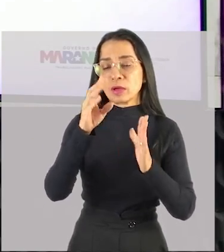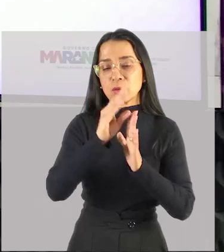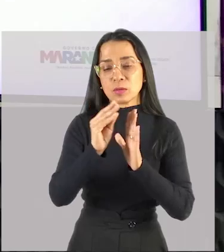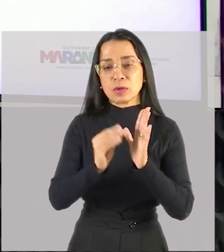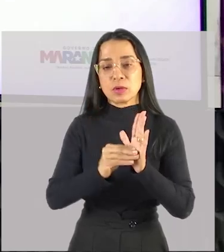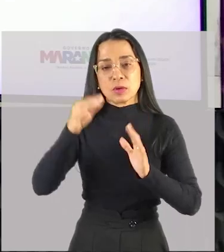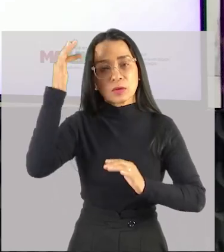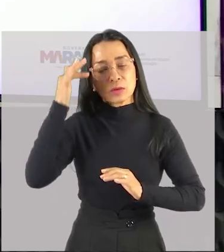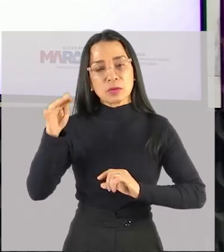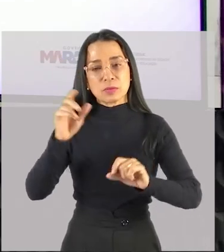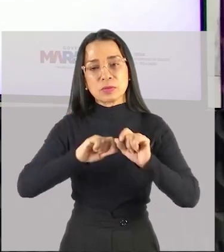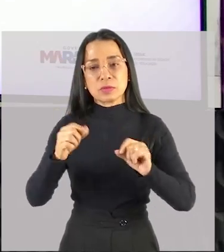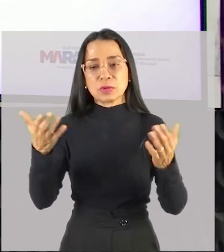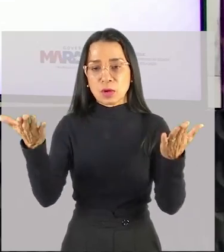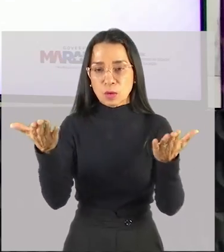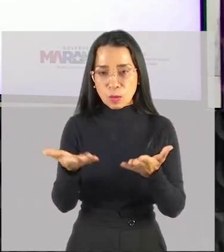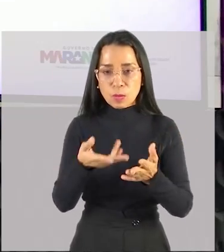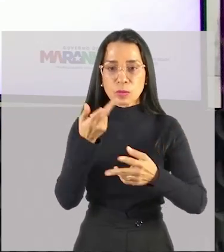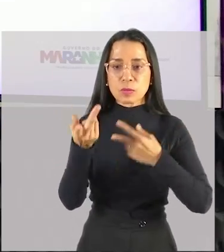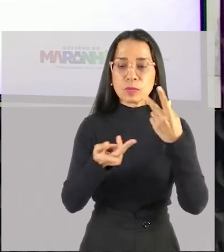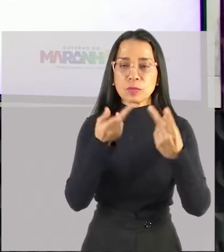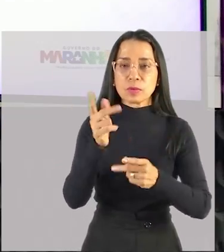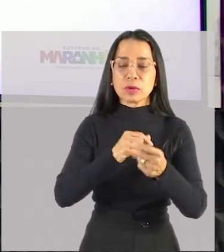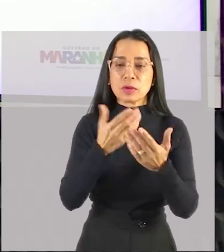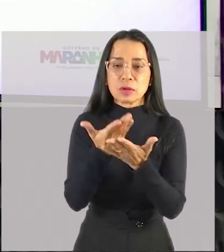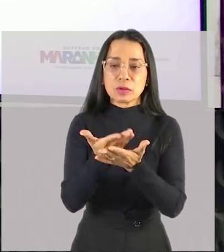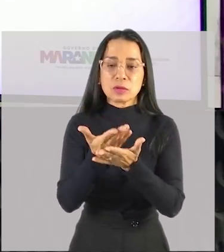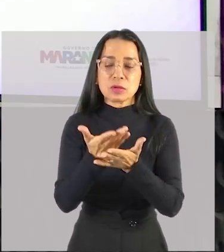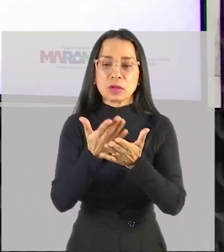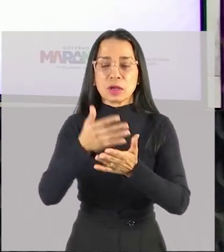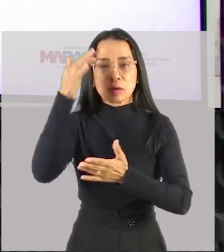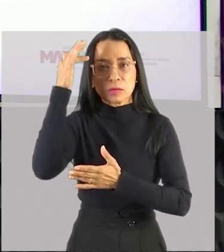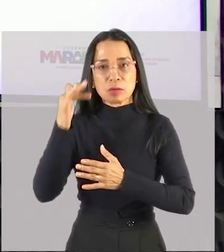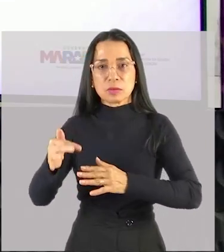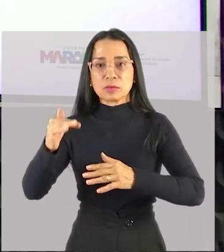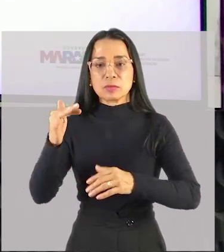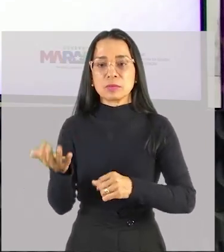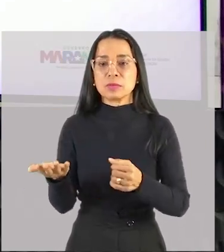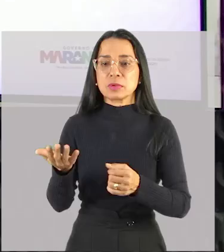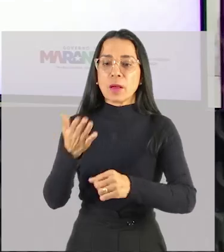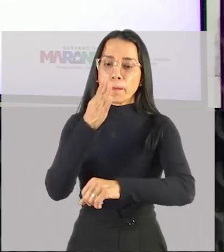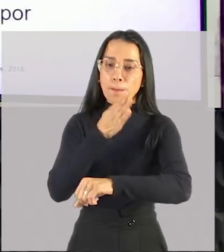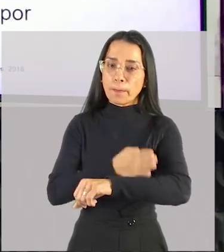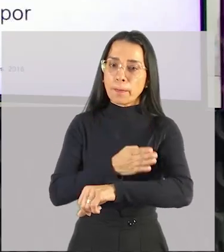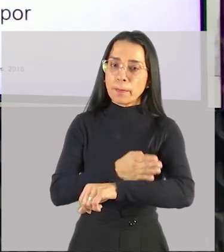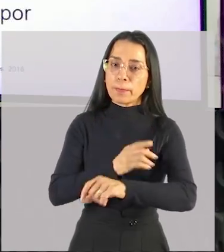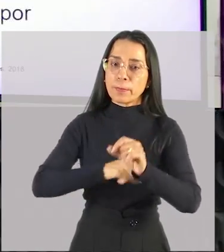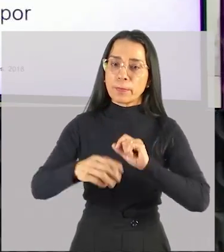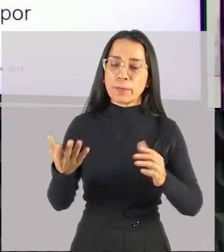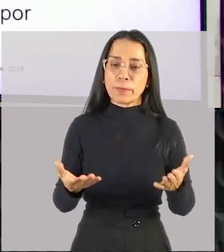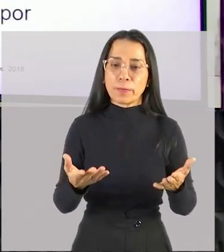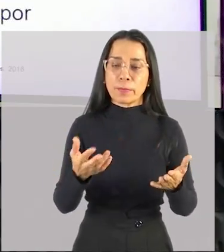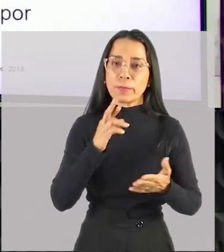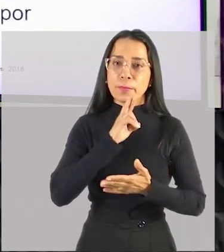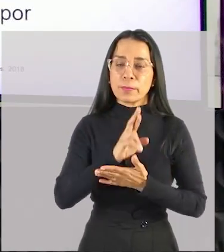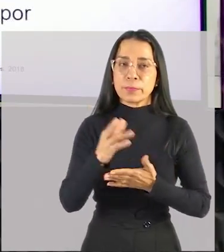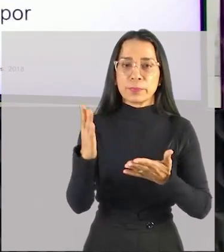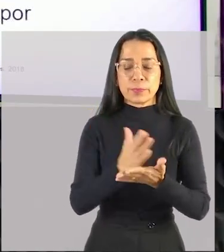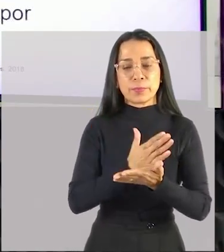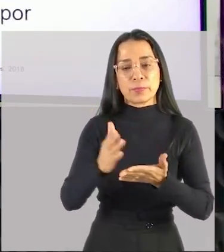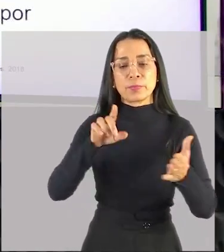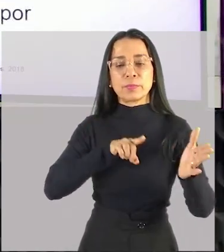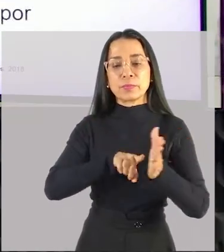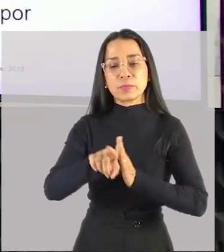a filosofia medieval, né? Como é que se desenrola essa filosofia medieval. Resolver algumas